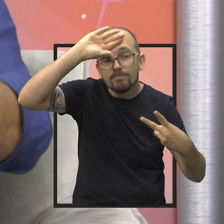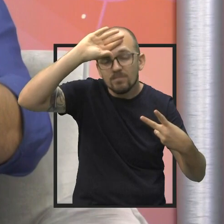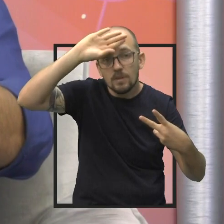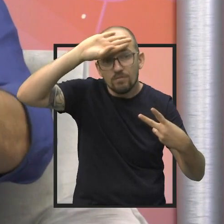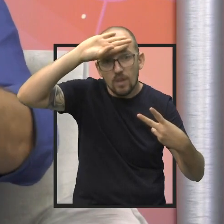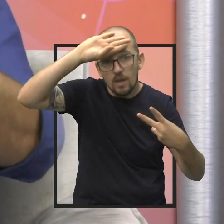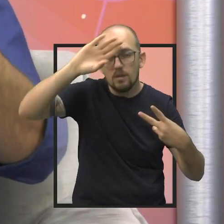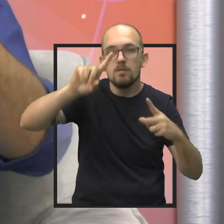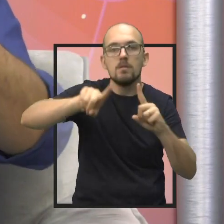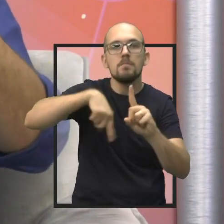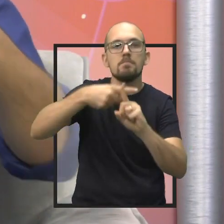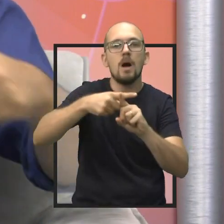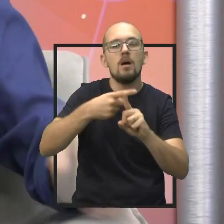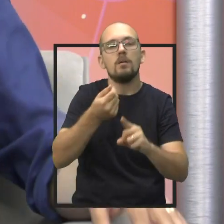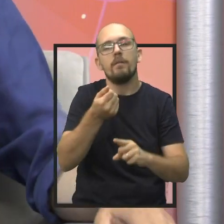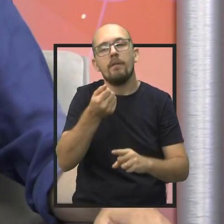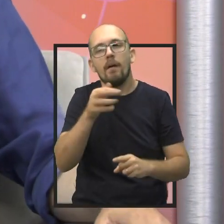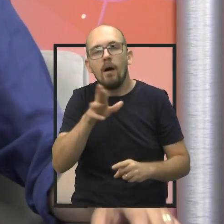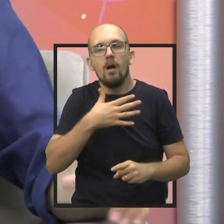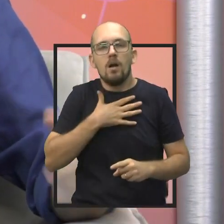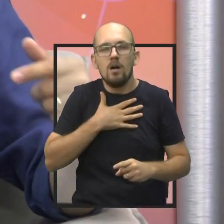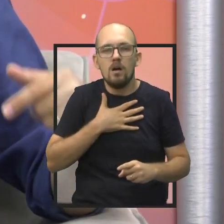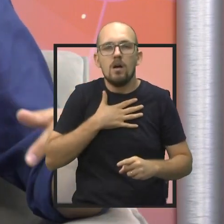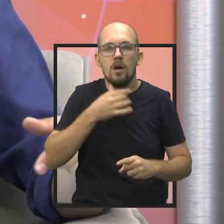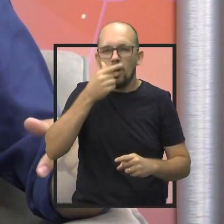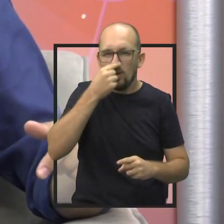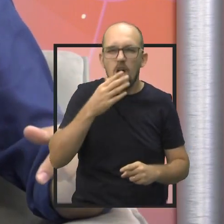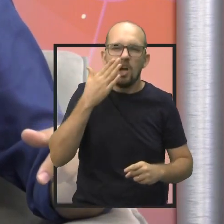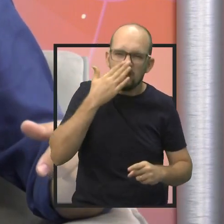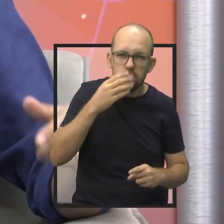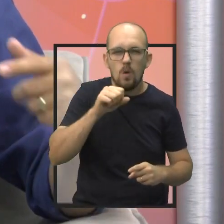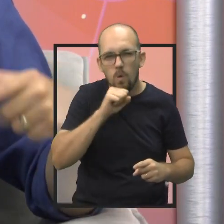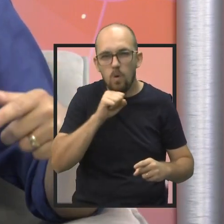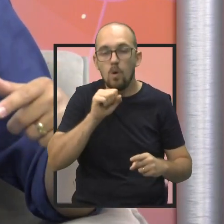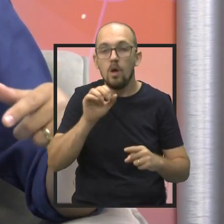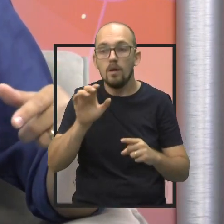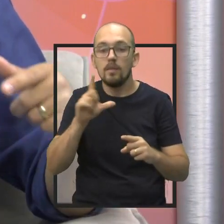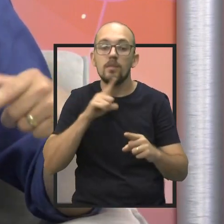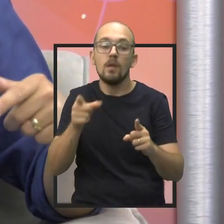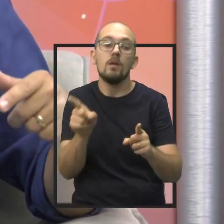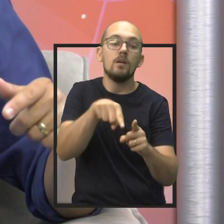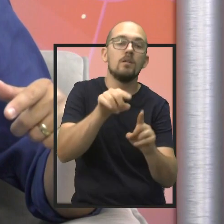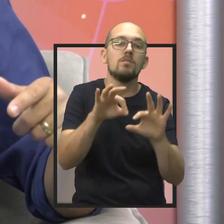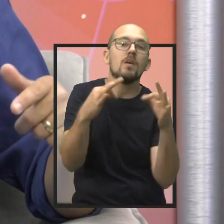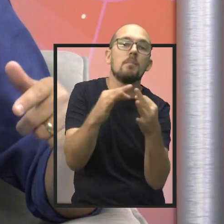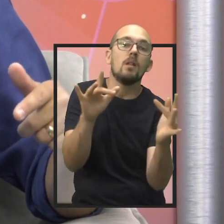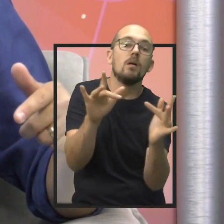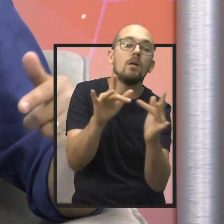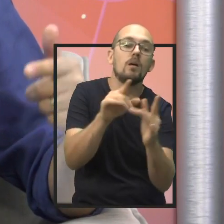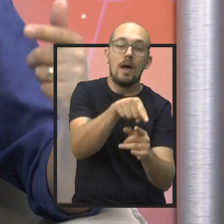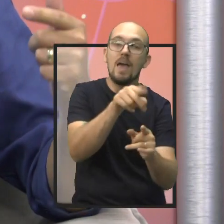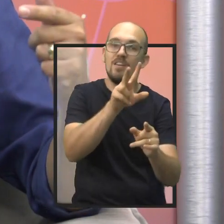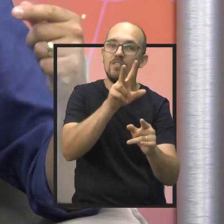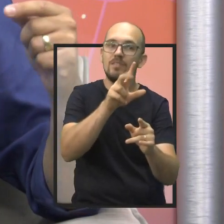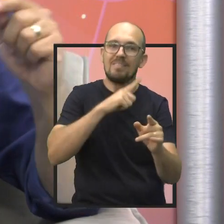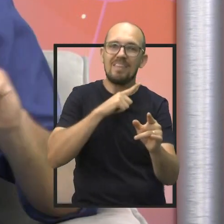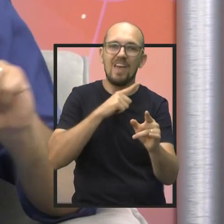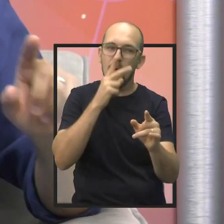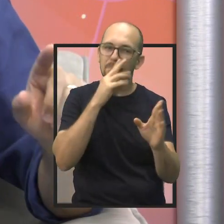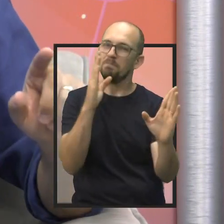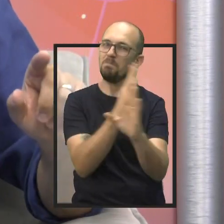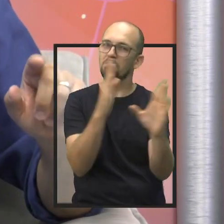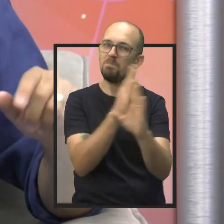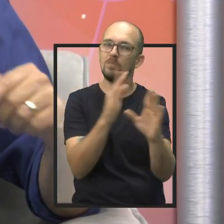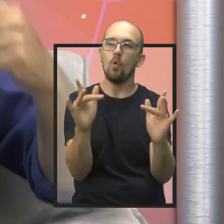sintoma respiratório, e se ele tem contato com um caso suspeito de coronavírus nos